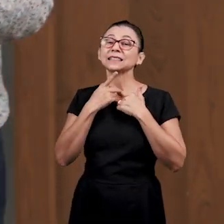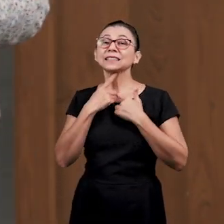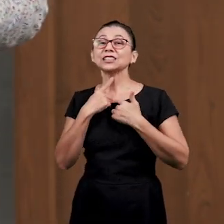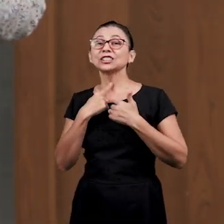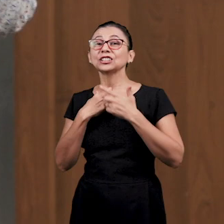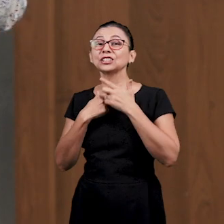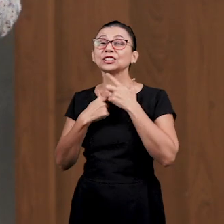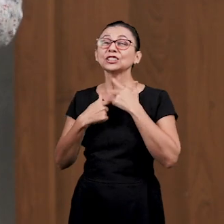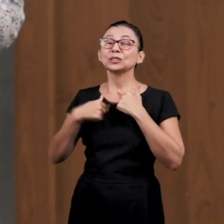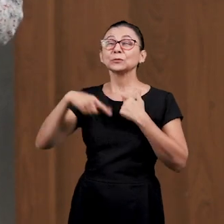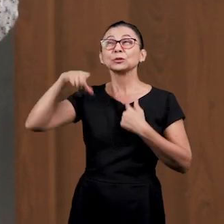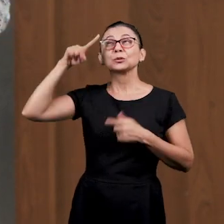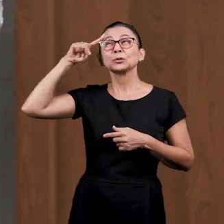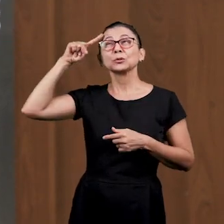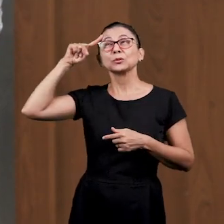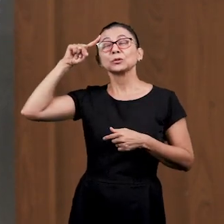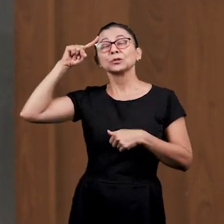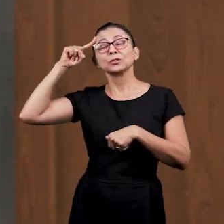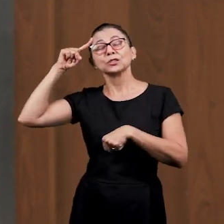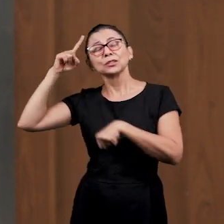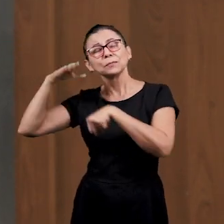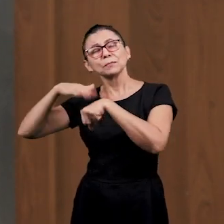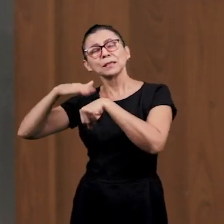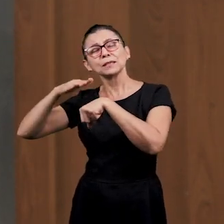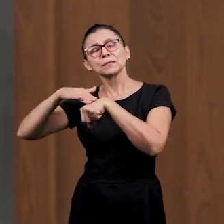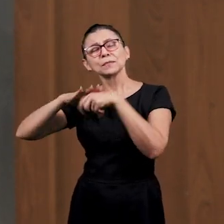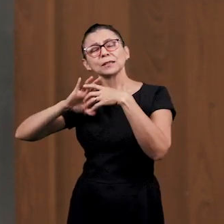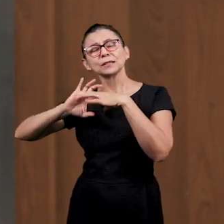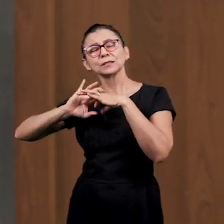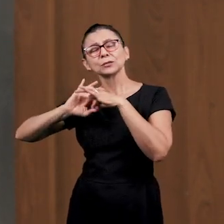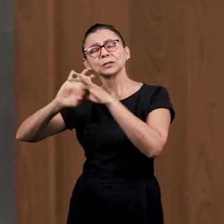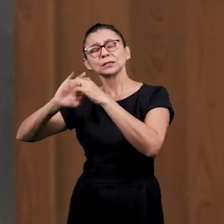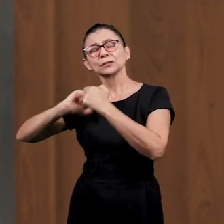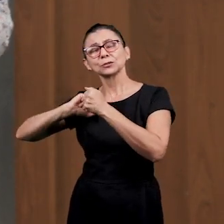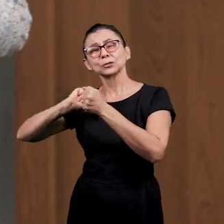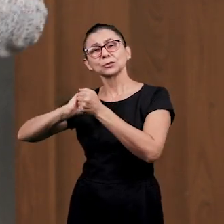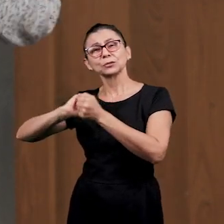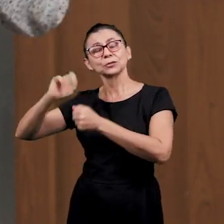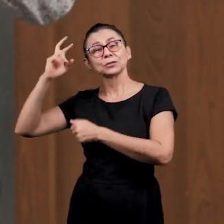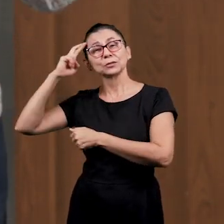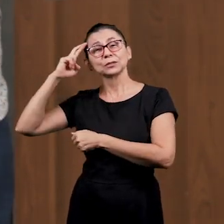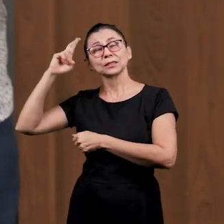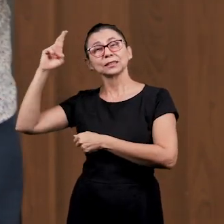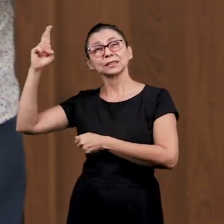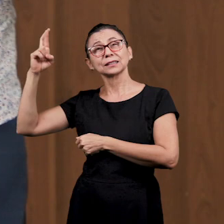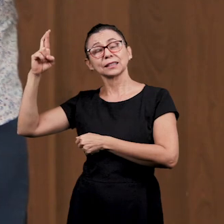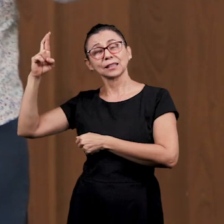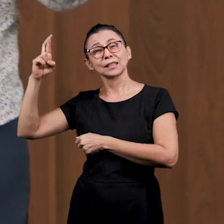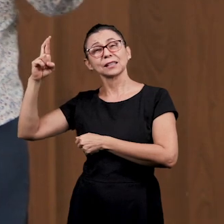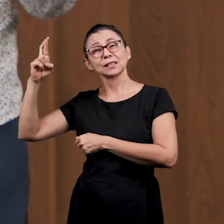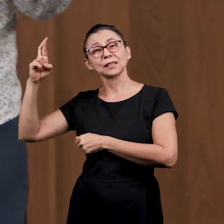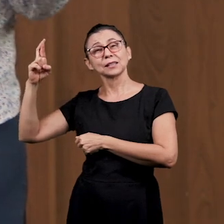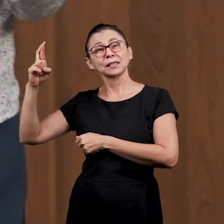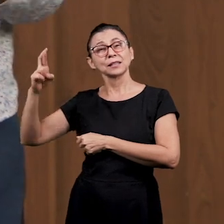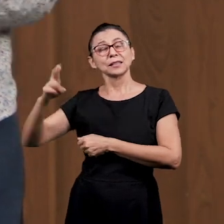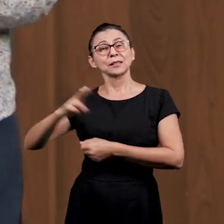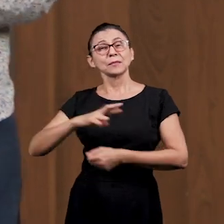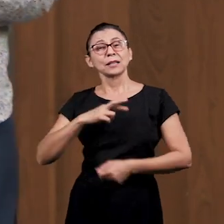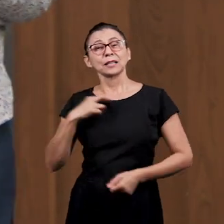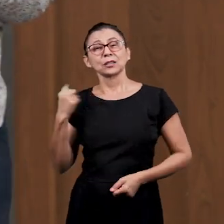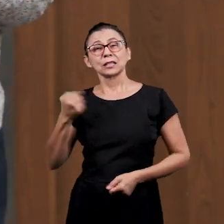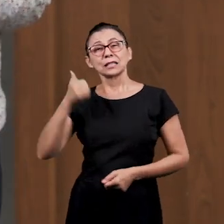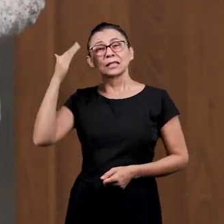vontade de estarmos a cada dia mais perto do Senhor para podermos alcançar para